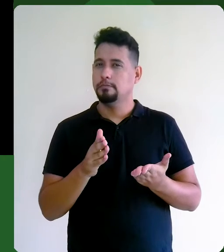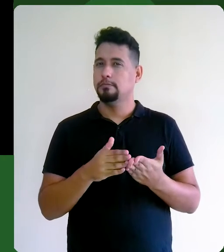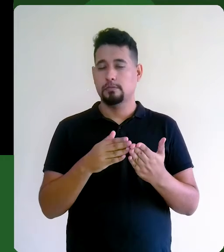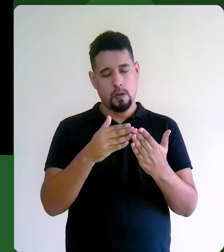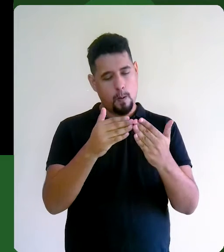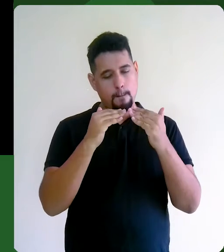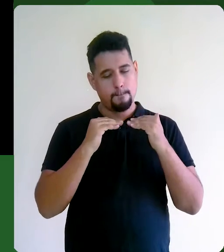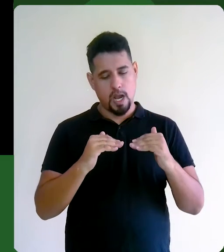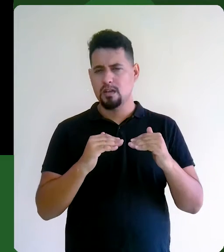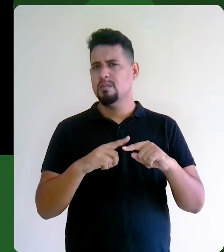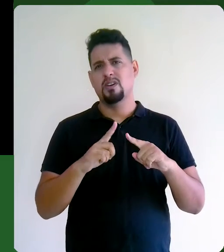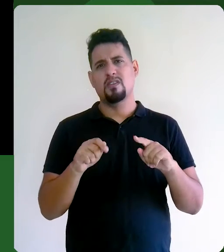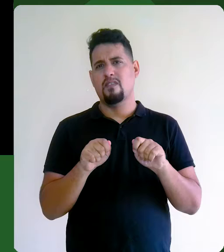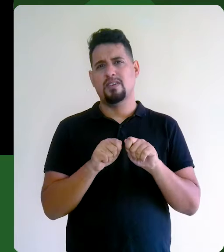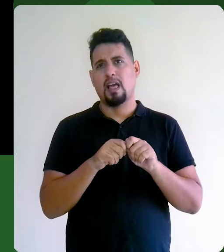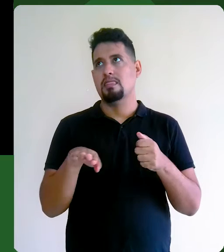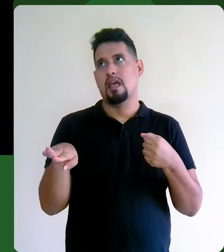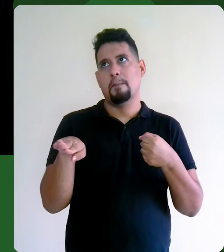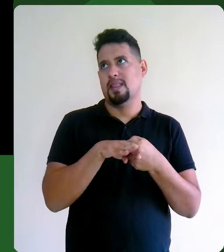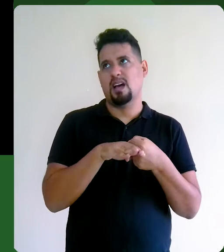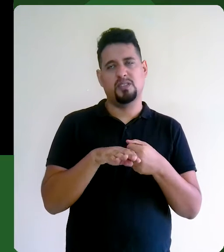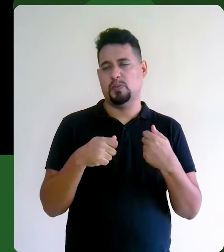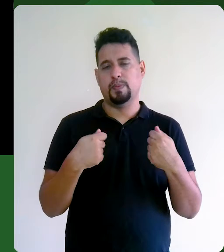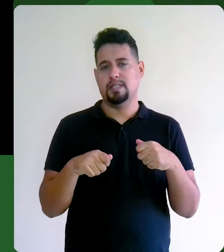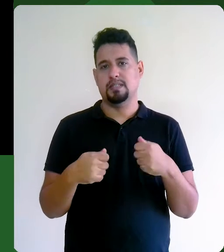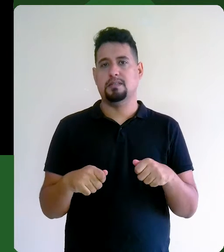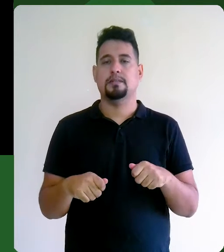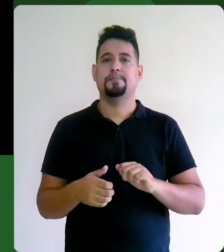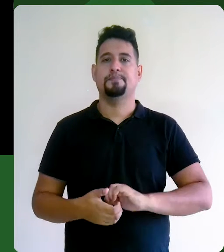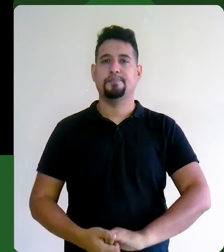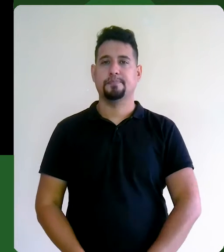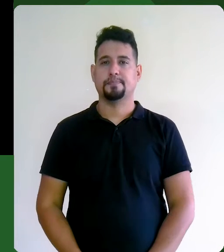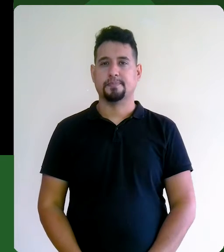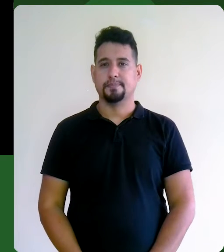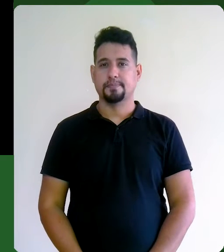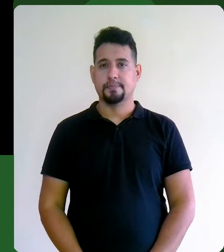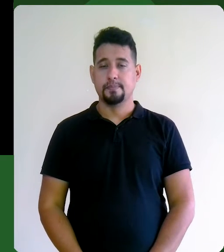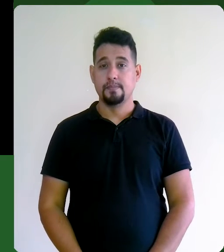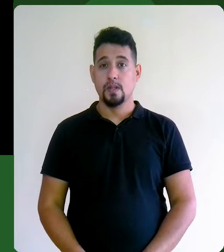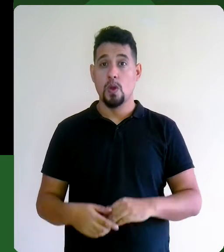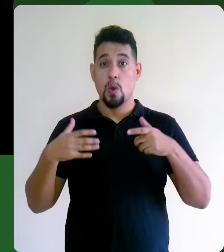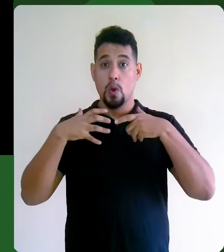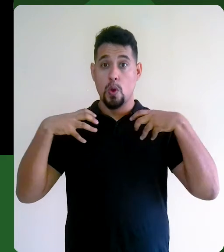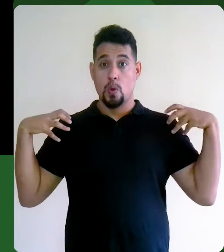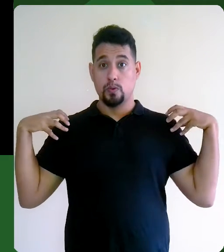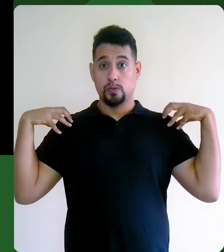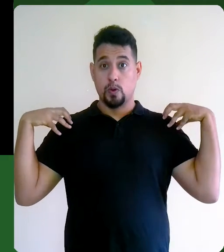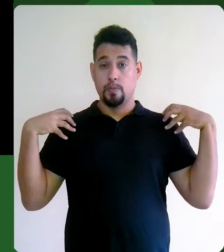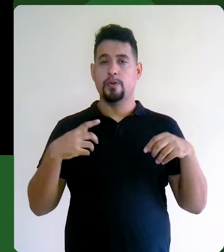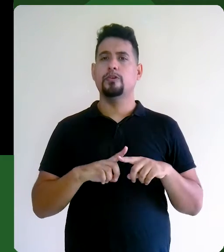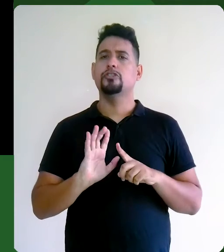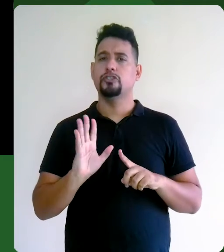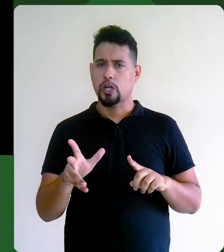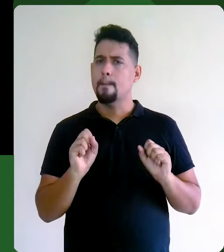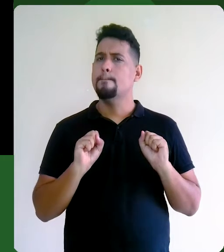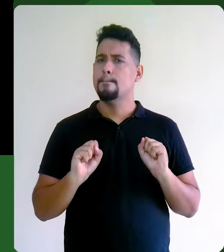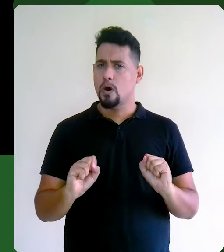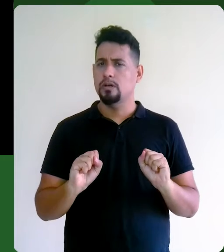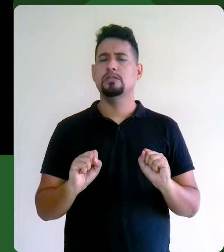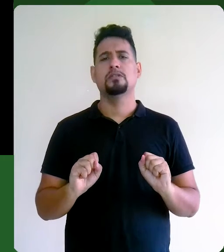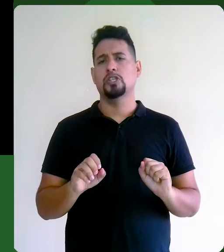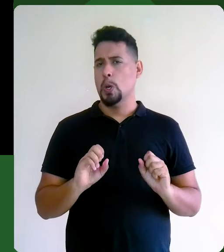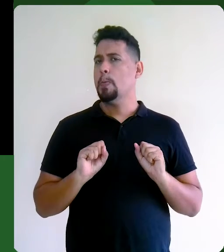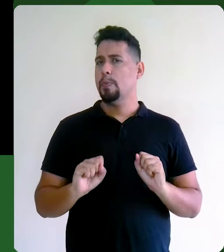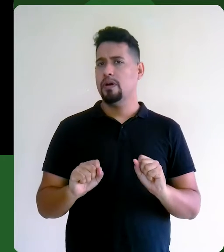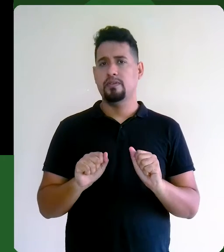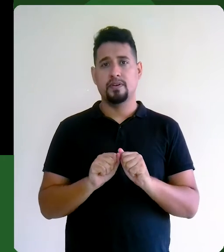passar um pouquinho mais abaixo, mas não vou chegar até a metade dessa medida. Os ombros, então, aqui eu já posso